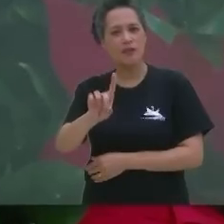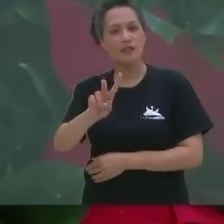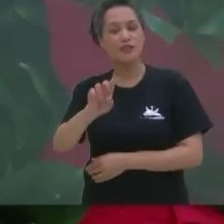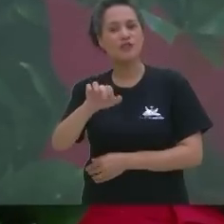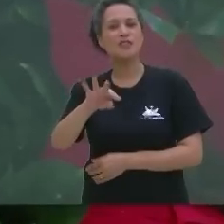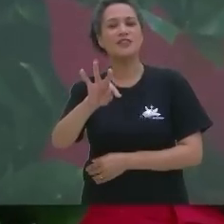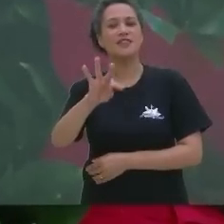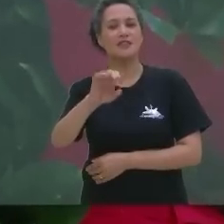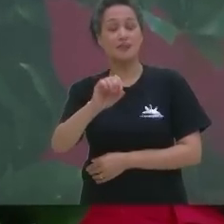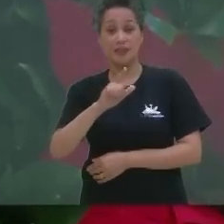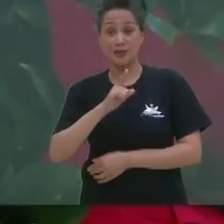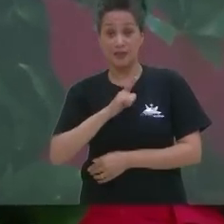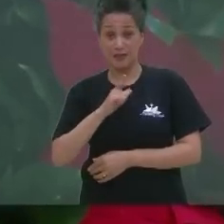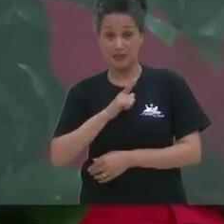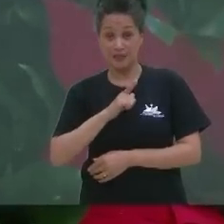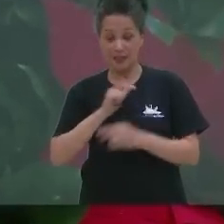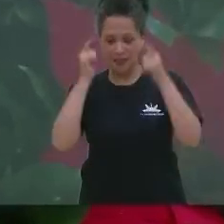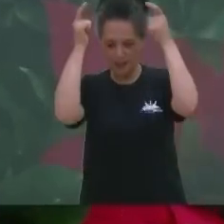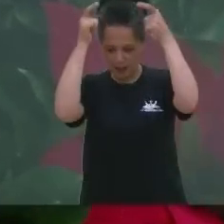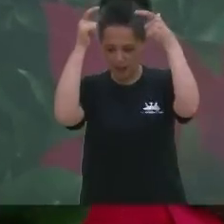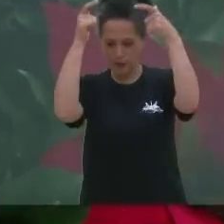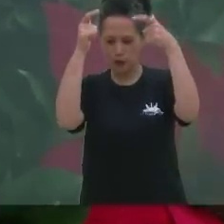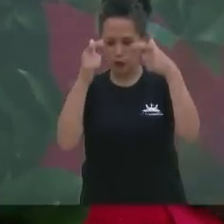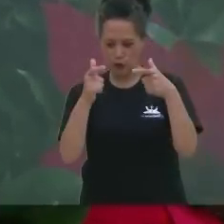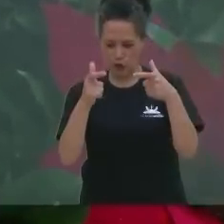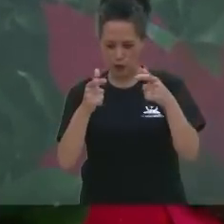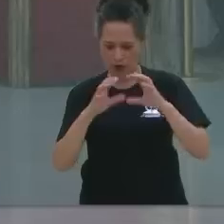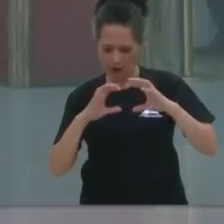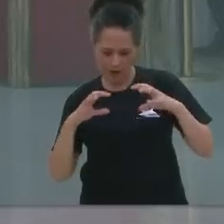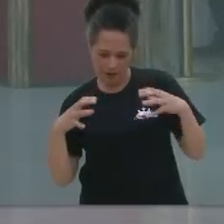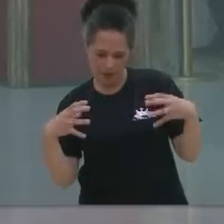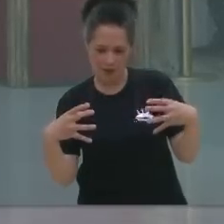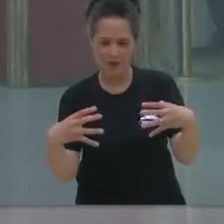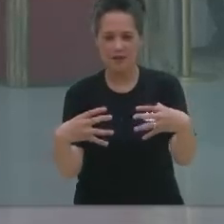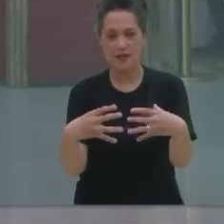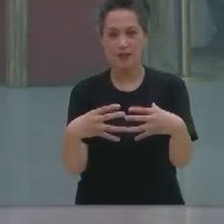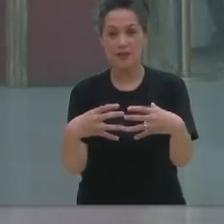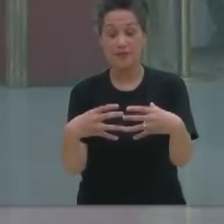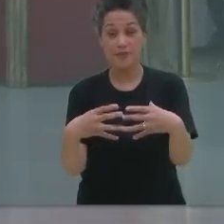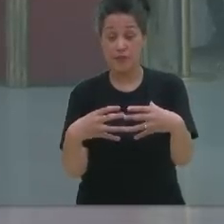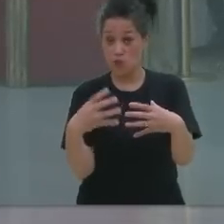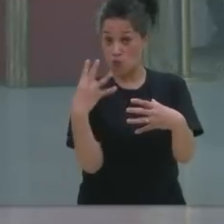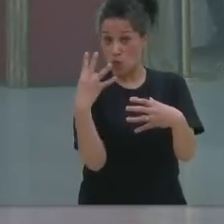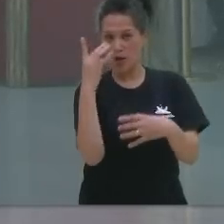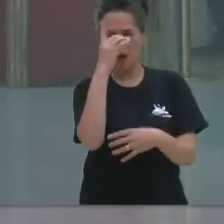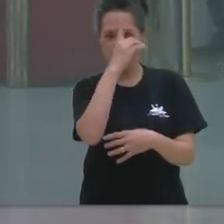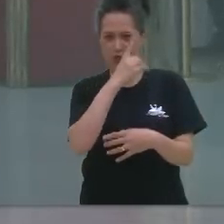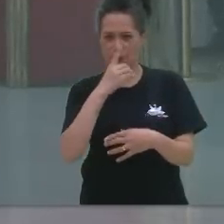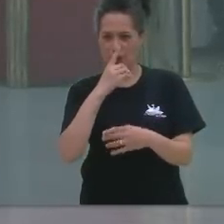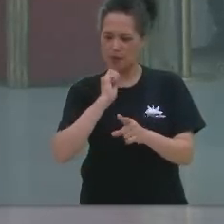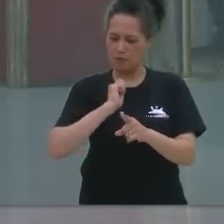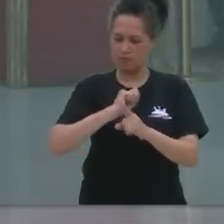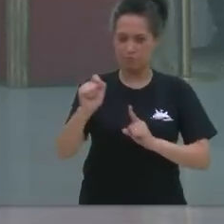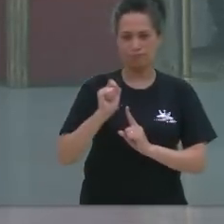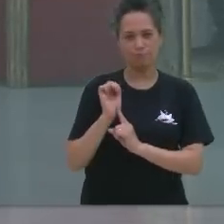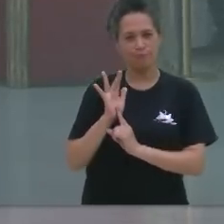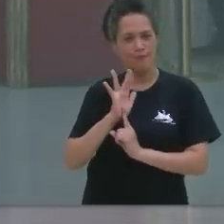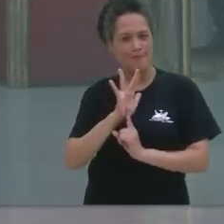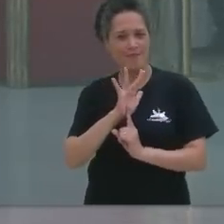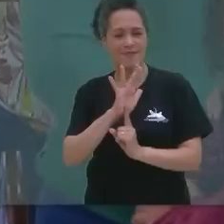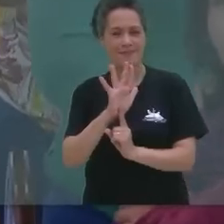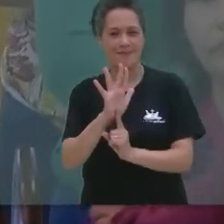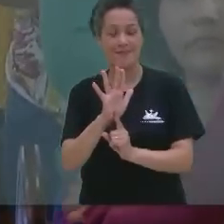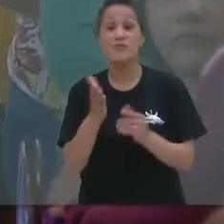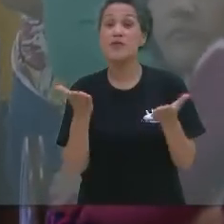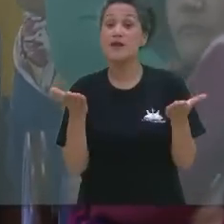do advento, que é gradativamente acesa em quatro domingos. Recebamos a primeira de